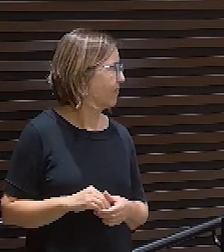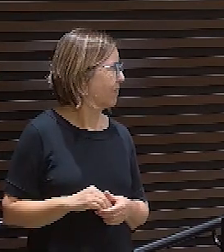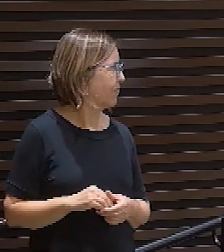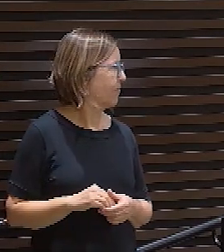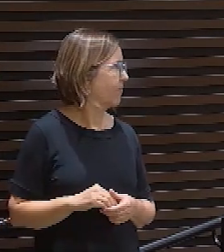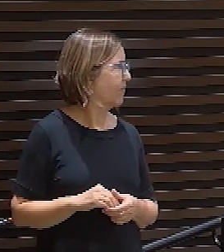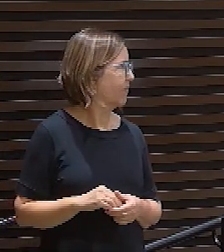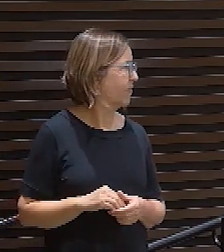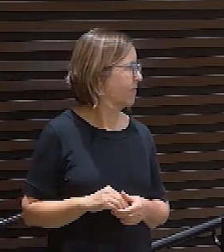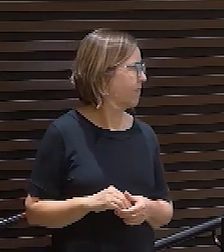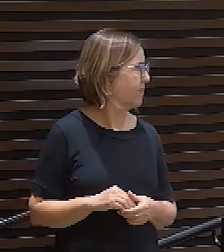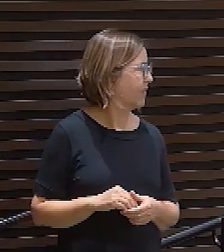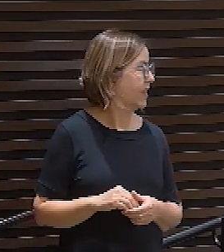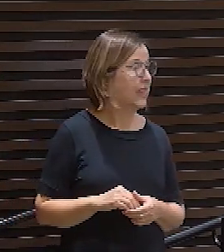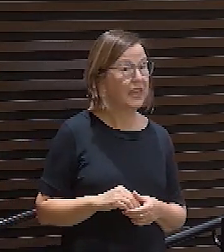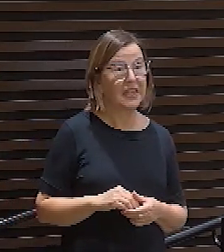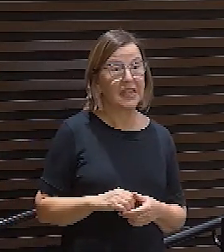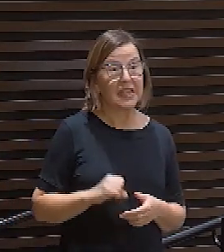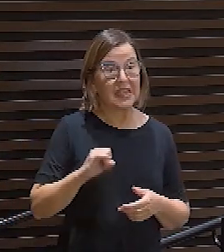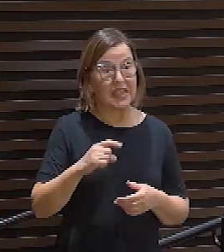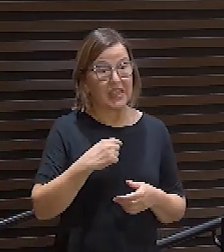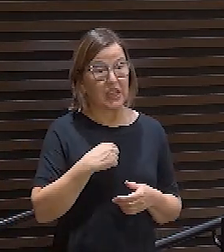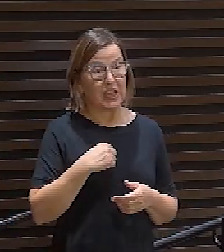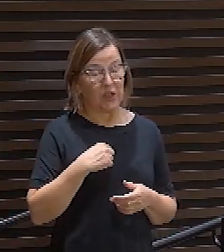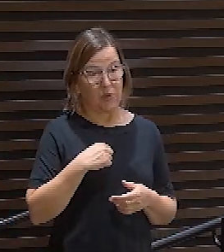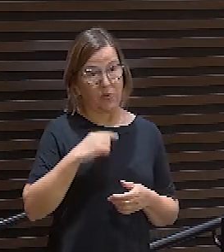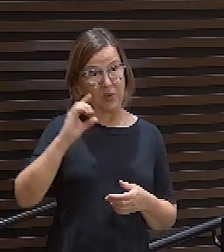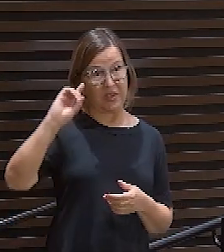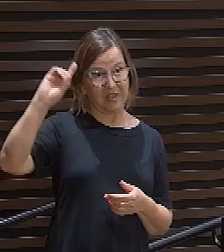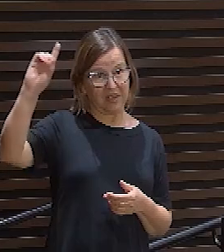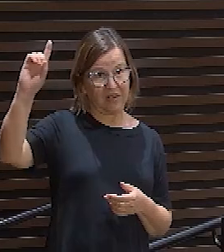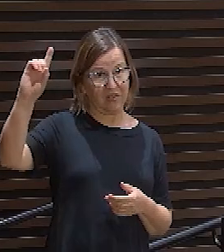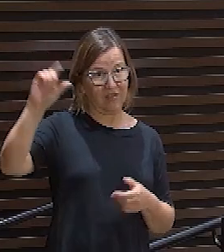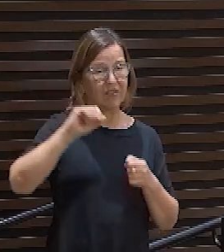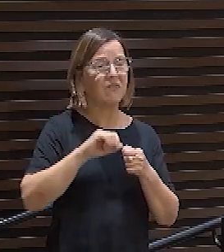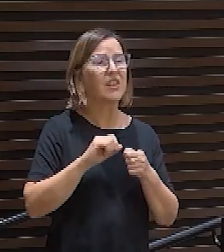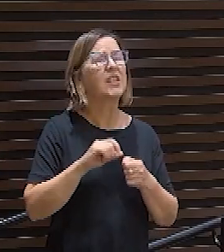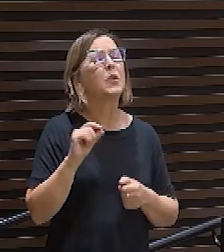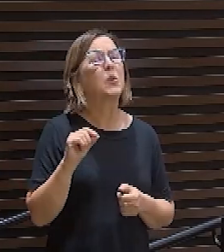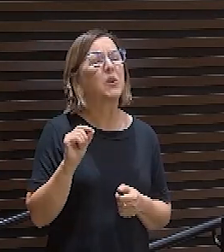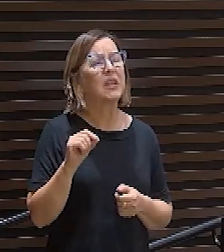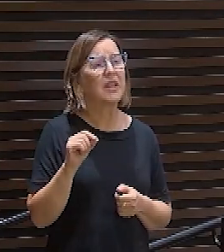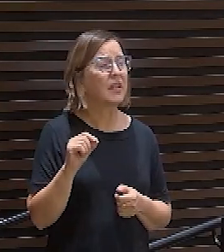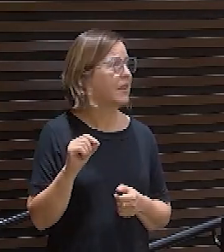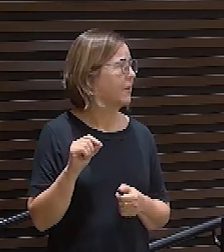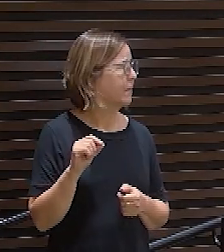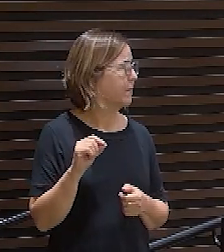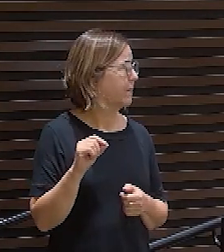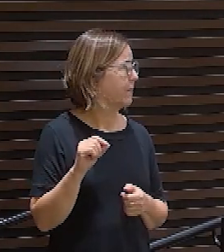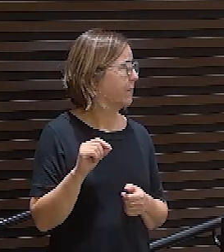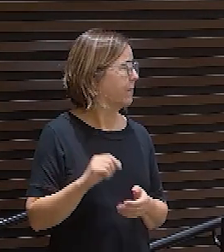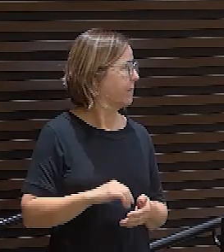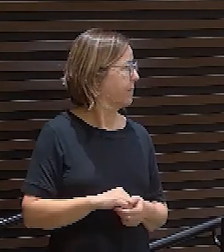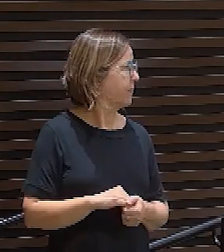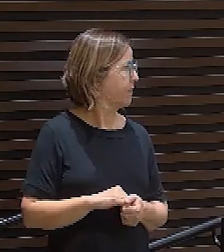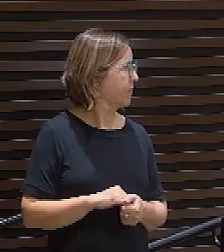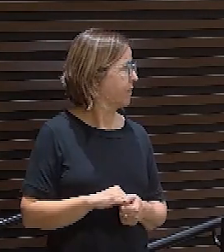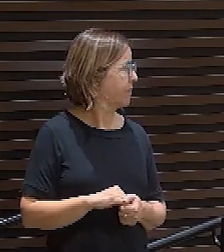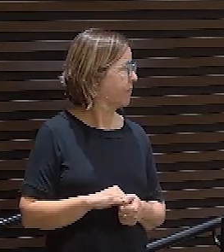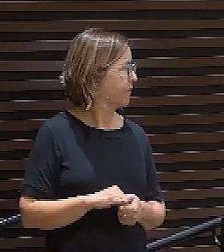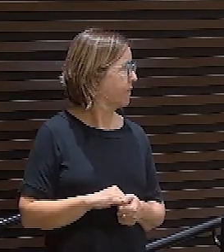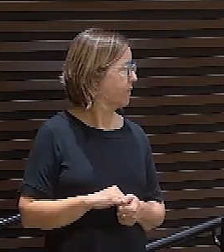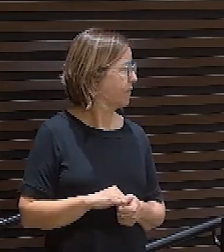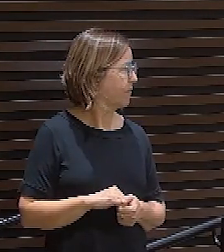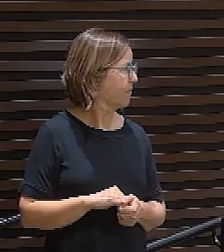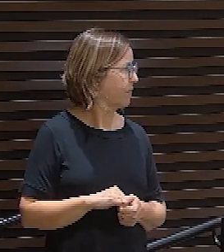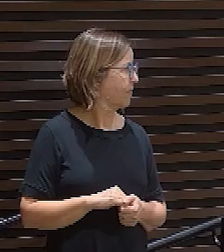que eu faria se fosse eu. Gente do céu, eu te dei uma chance, 2 chances. Você não